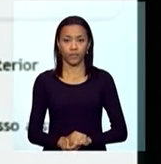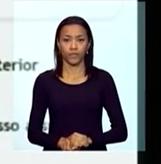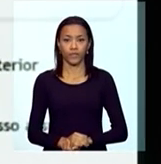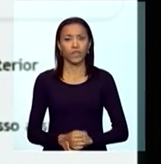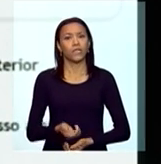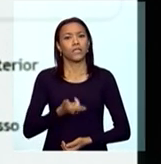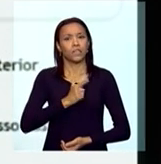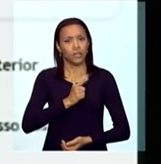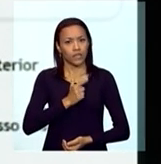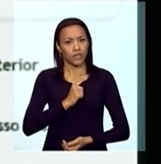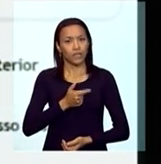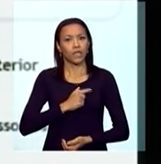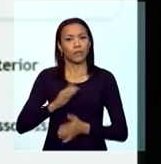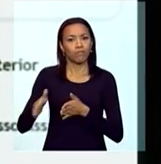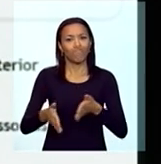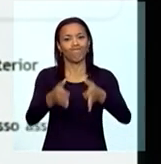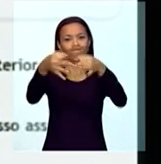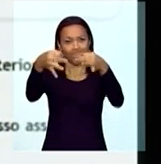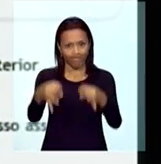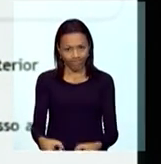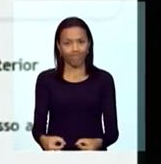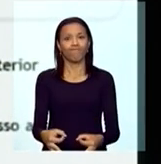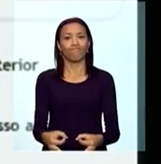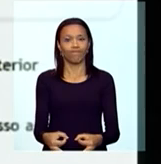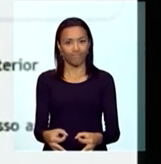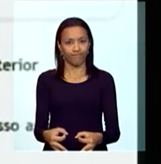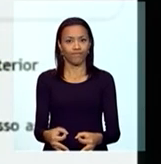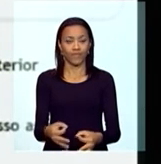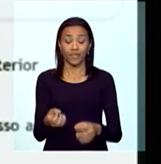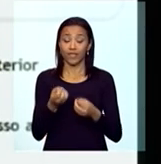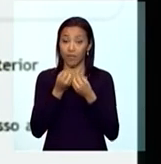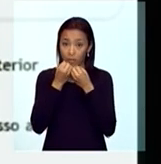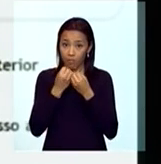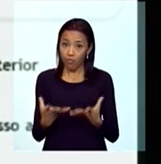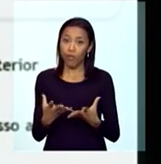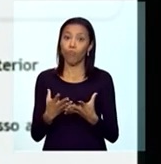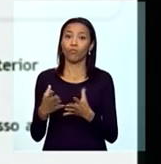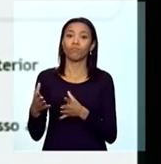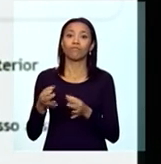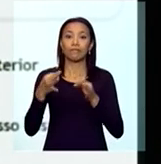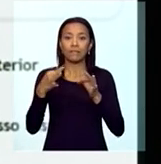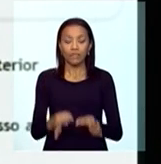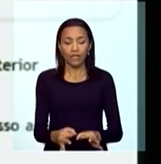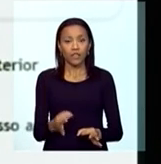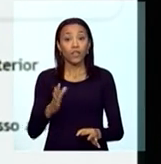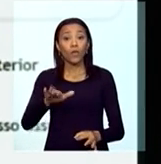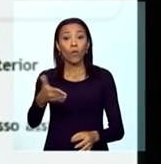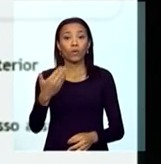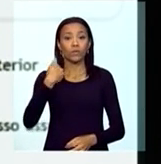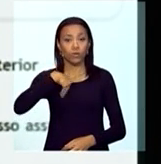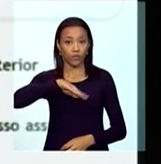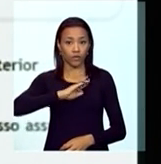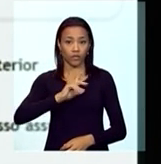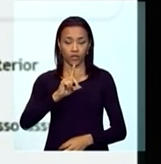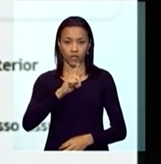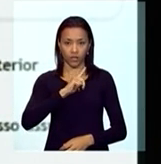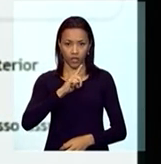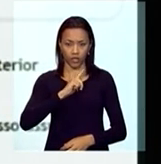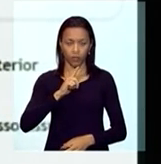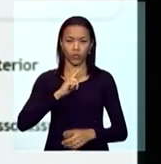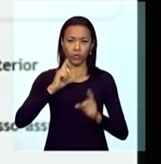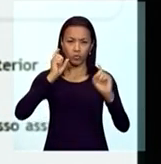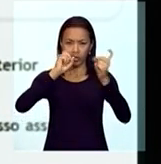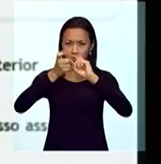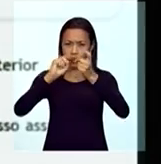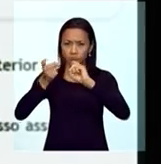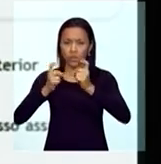dando muito certo. Está dando tão certo que, enquanto a gente tem uma discussão de